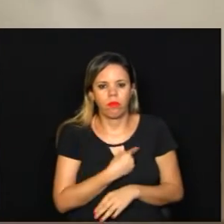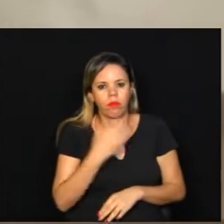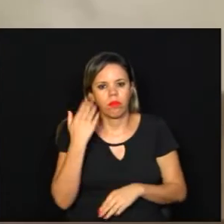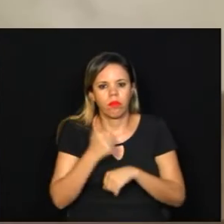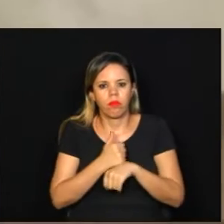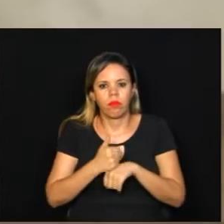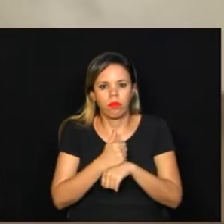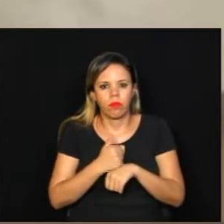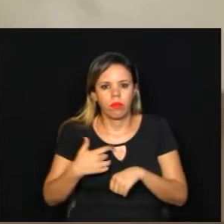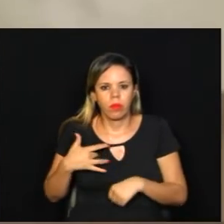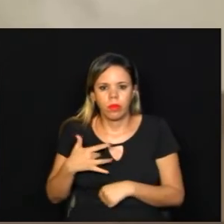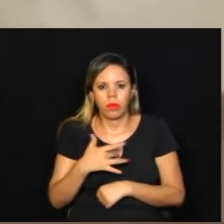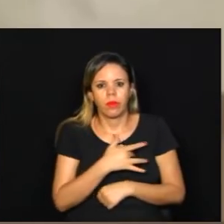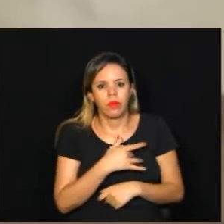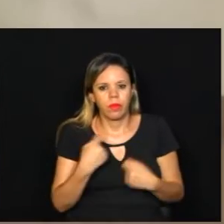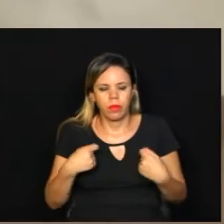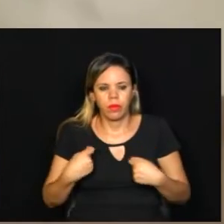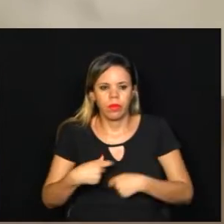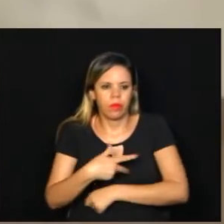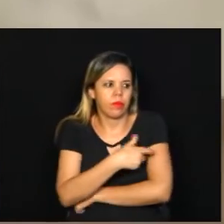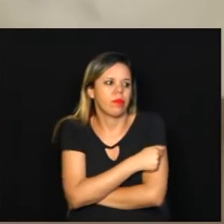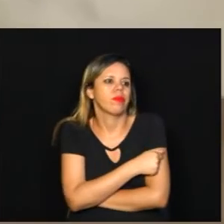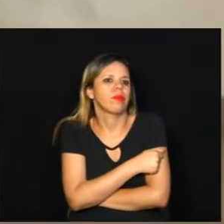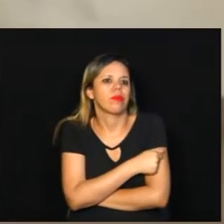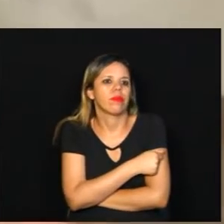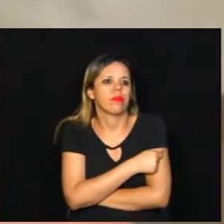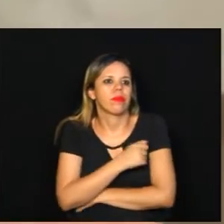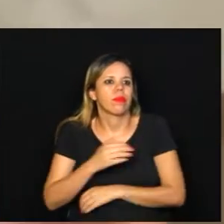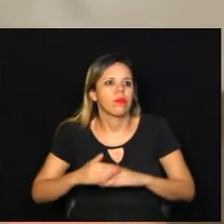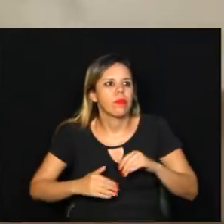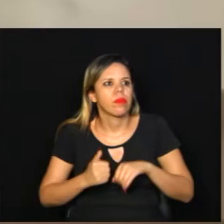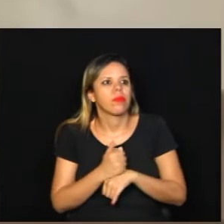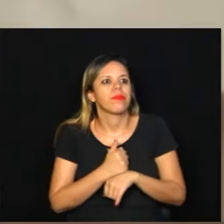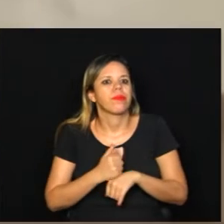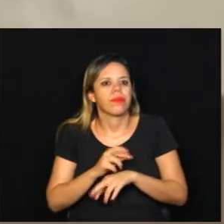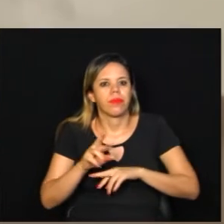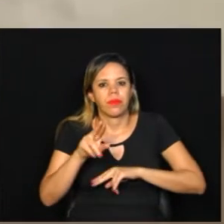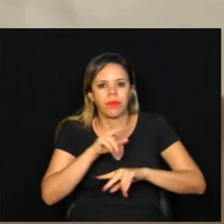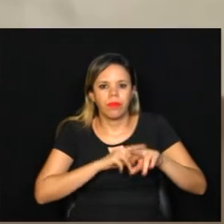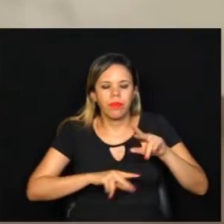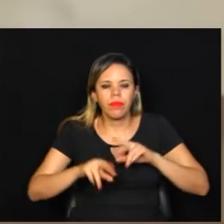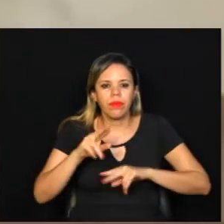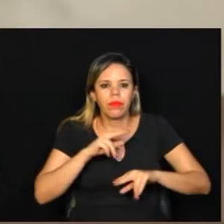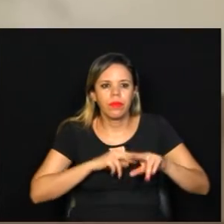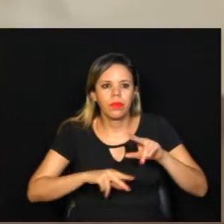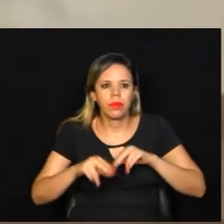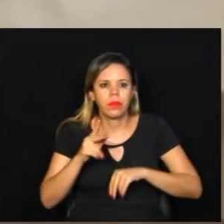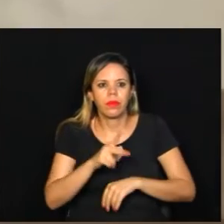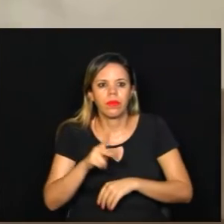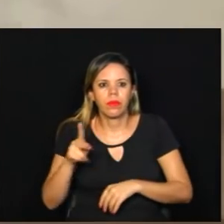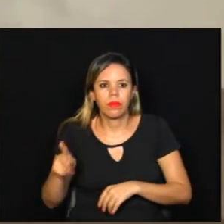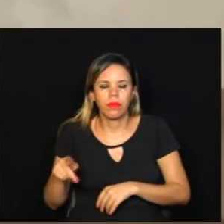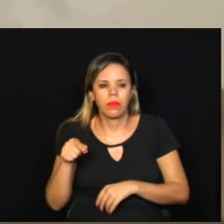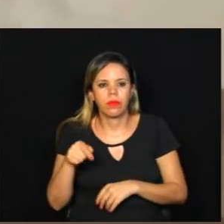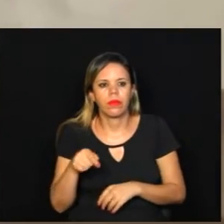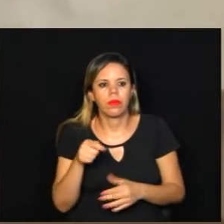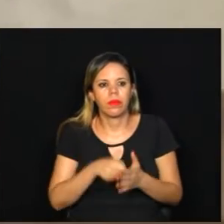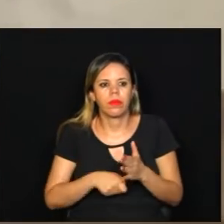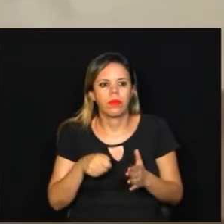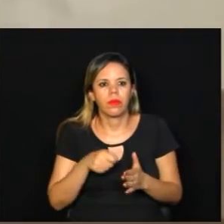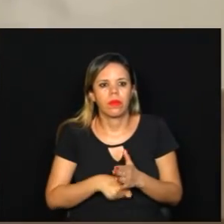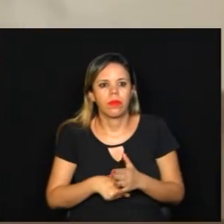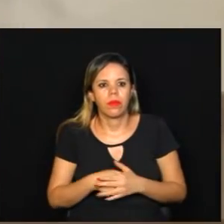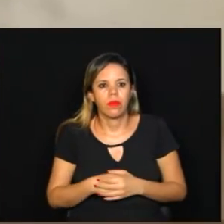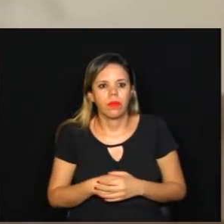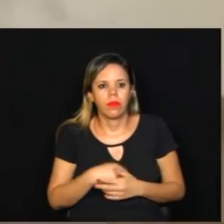da saúde precisam ser vacinados, os profissionais de diversas áreas, como os professores que nós estamos lutando,